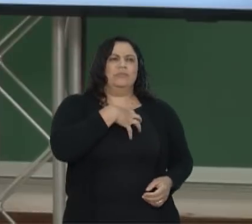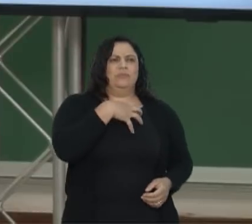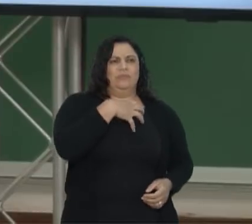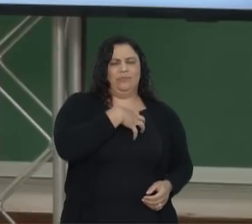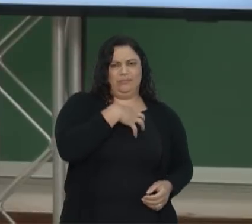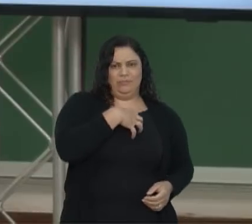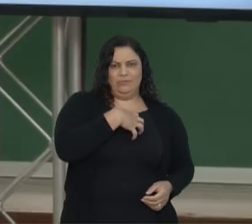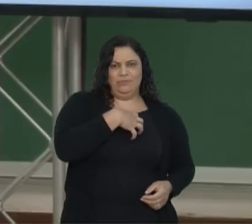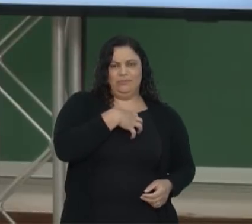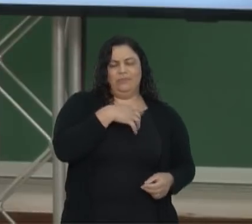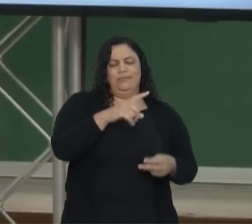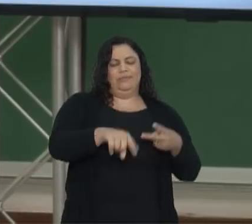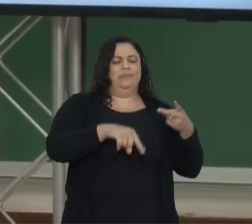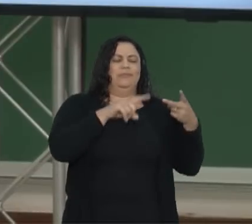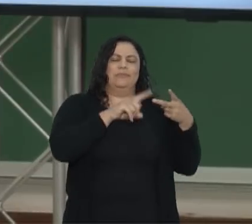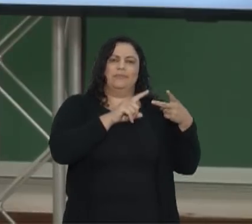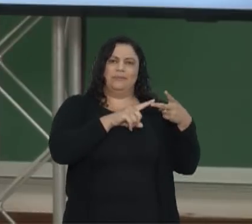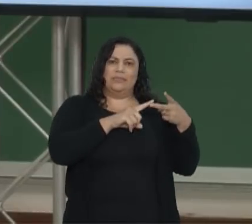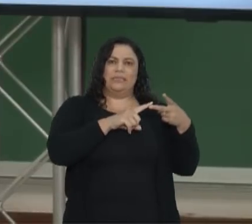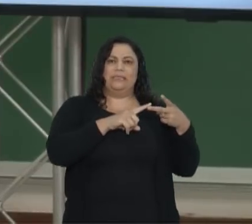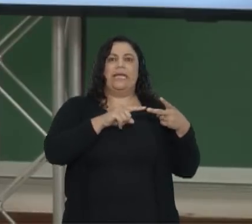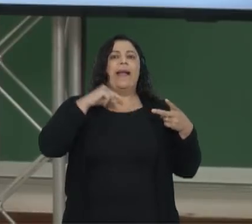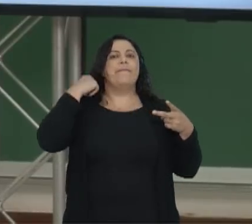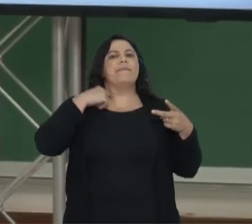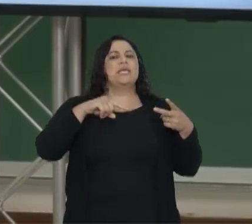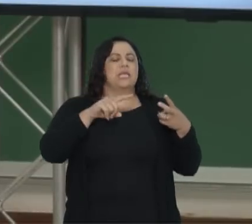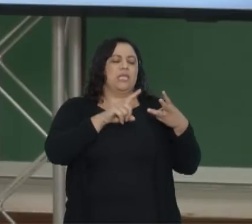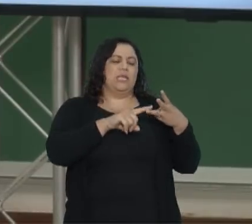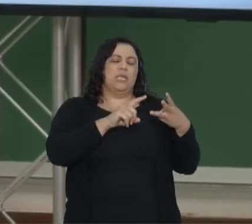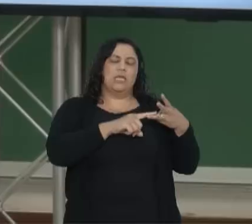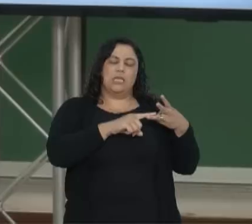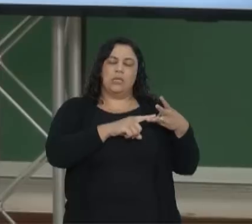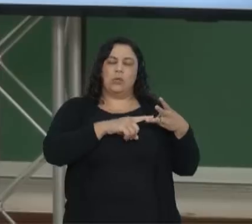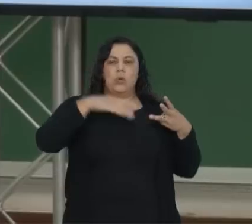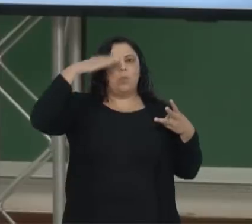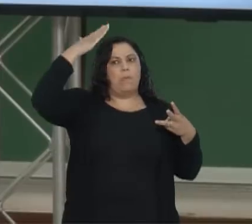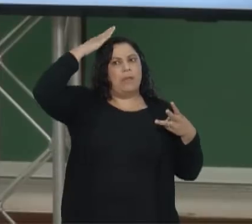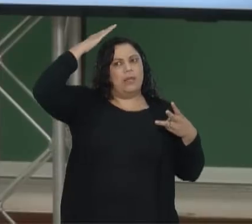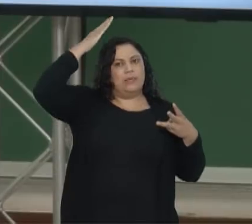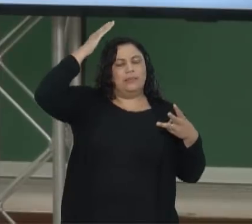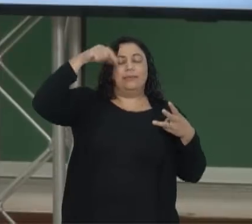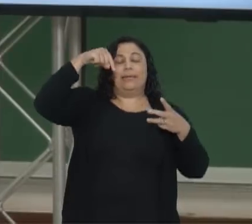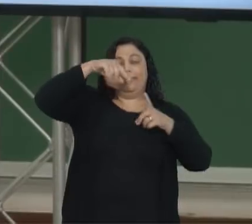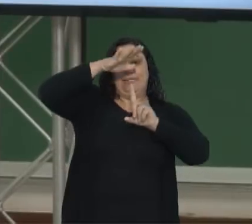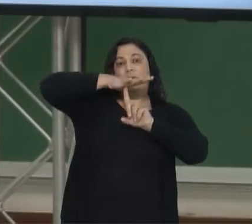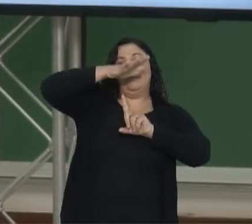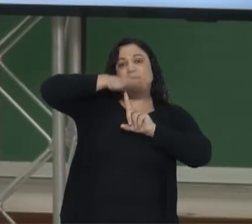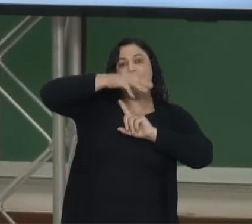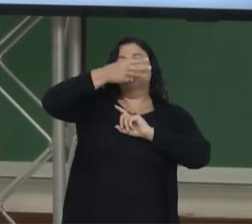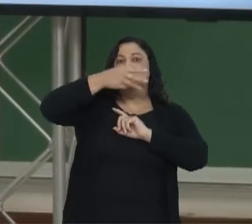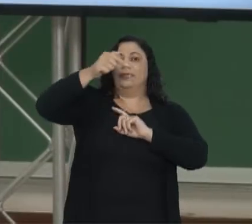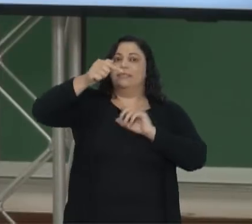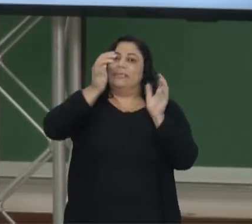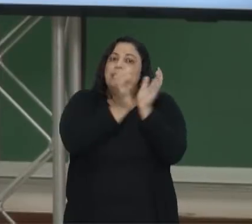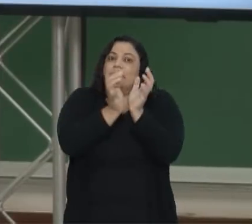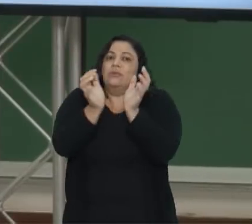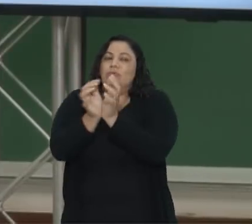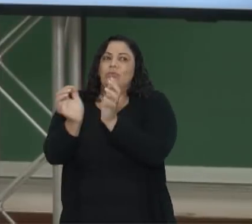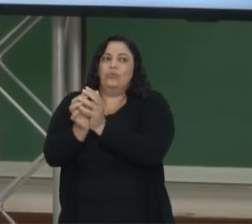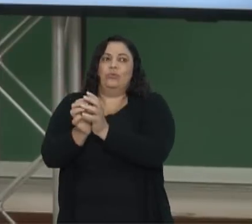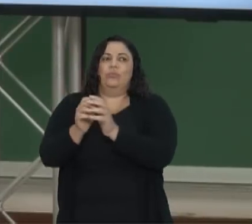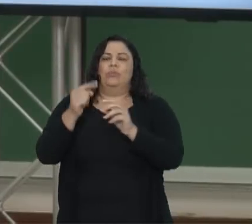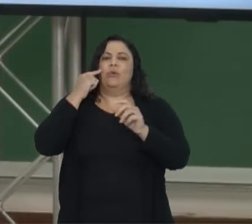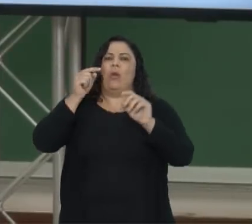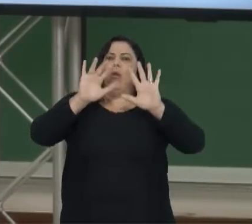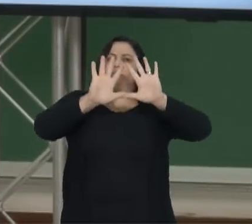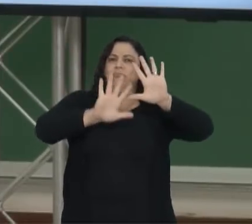Minas Gerais, 185. No Paraná, nós temos 37 comunidades quilombolas. E aí eu trouxe um mapa do